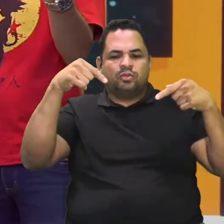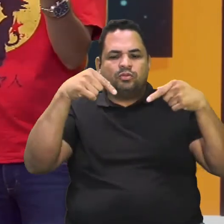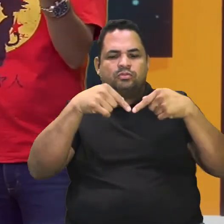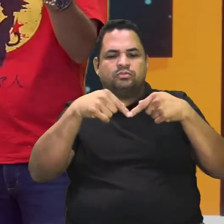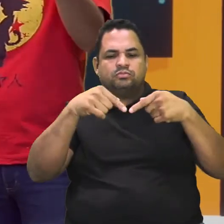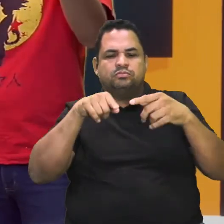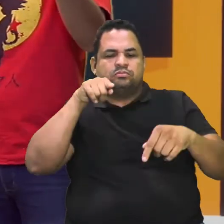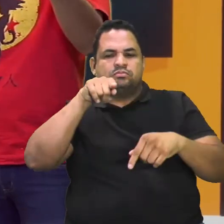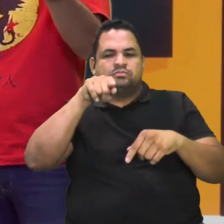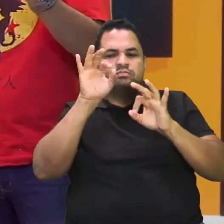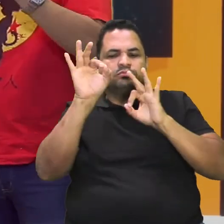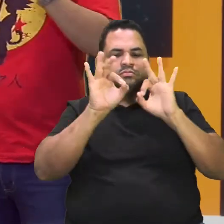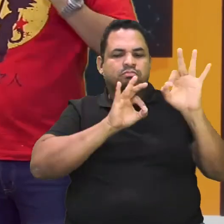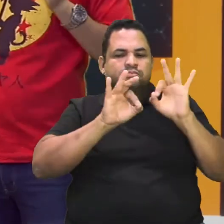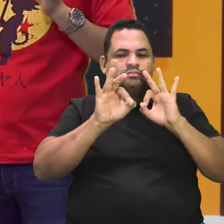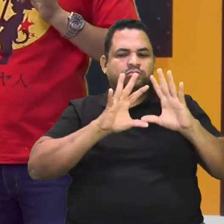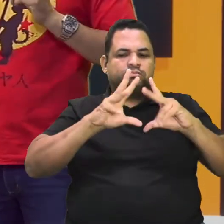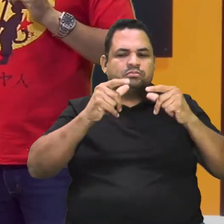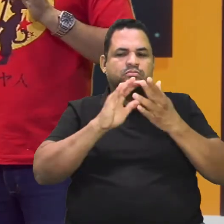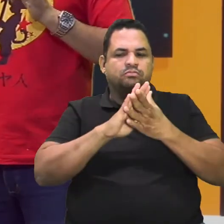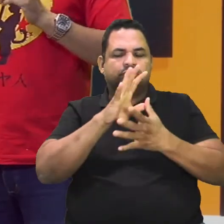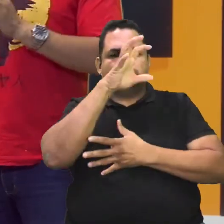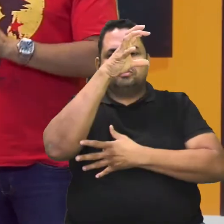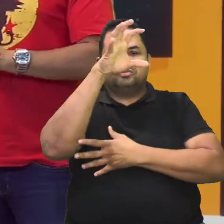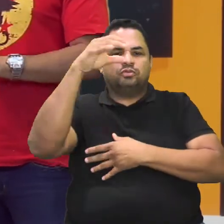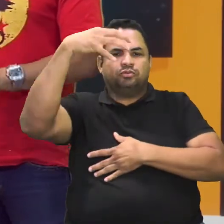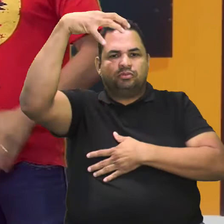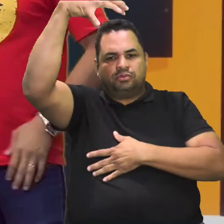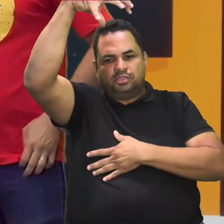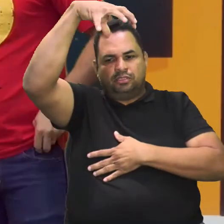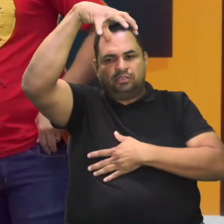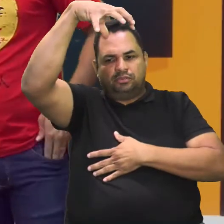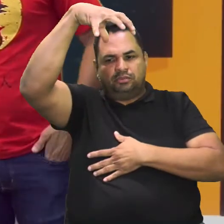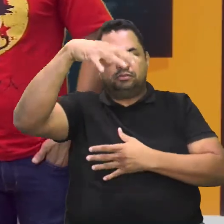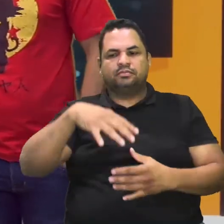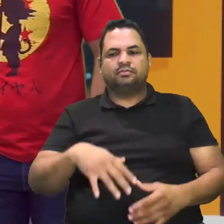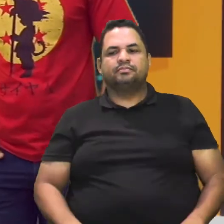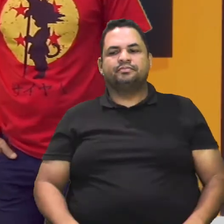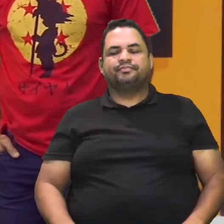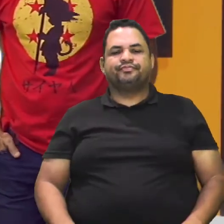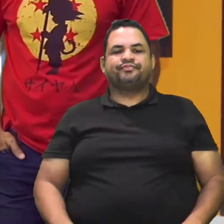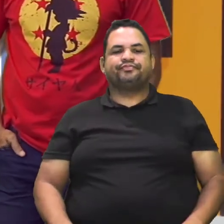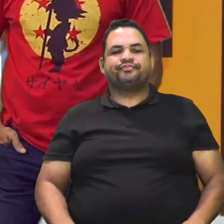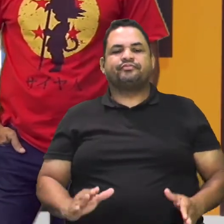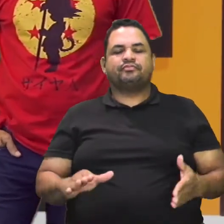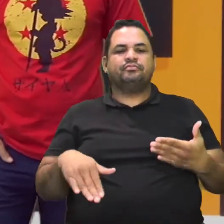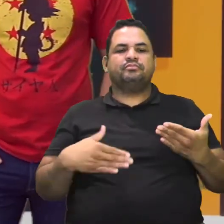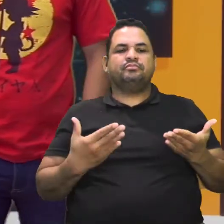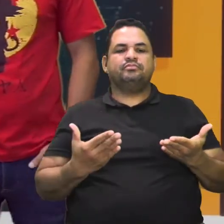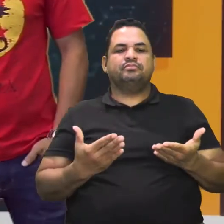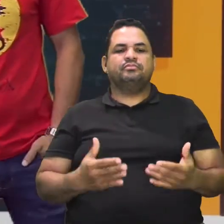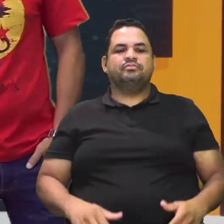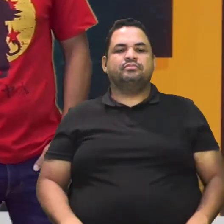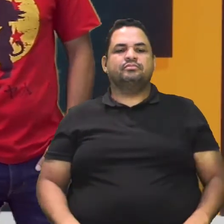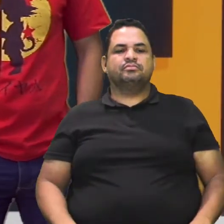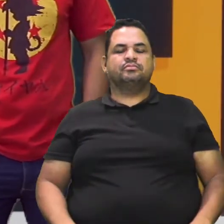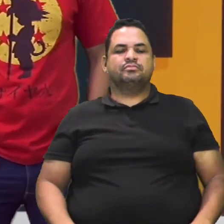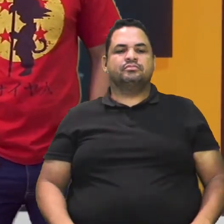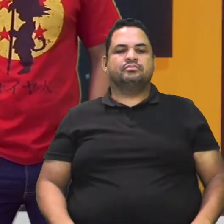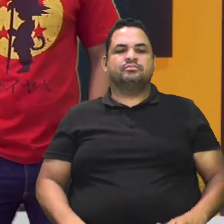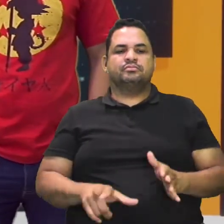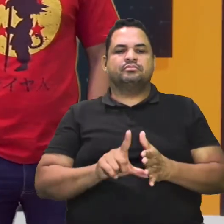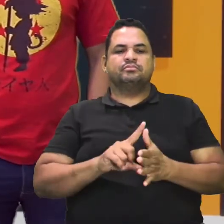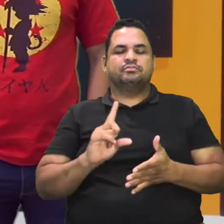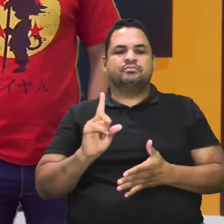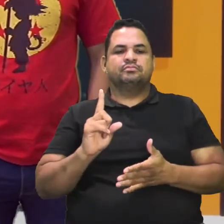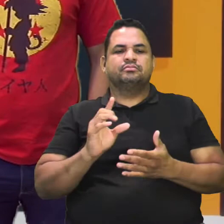vértice, o centro, alinhando tudo direitinho com o satélite. Esses elementos que a gente vai estudar agora pela geometria analítica não tinham sido estudados